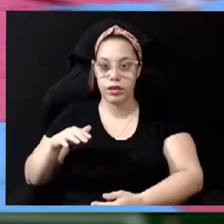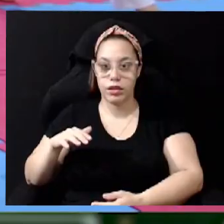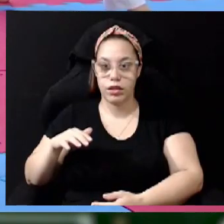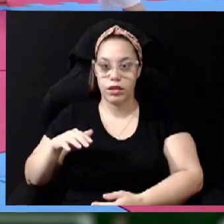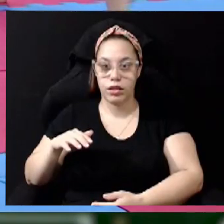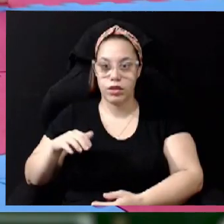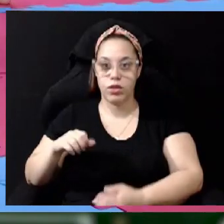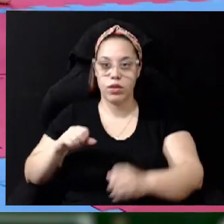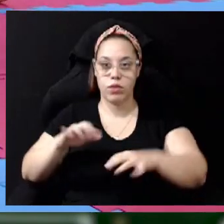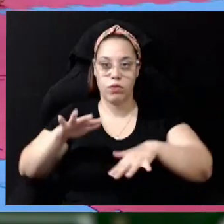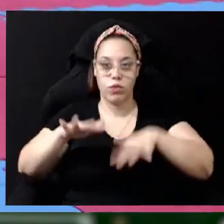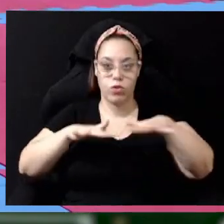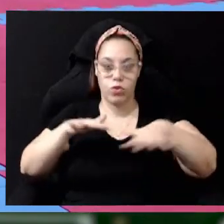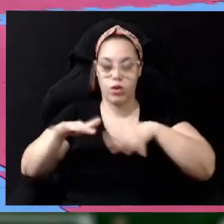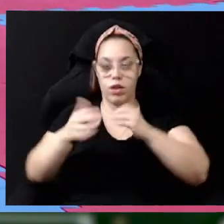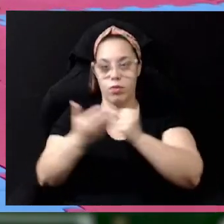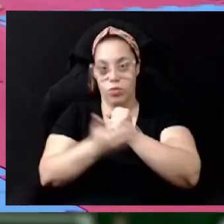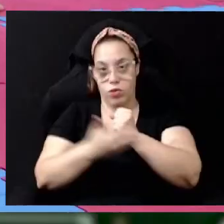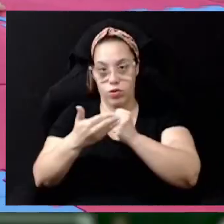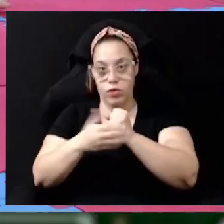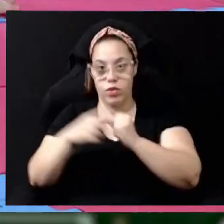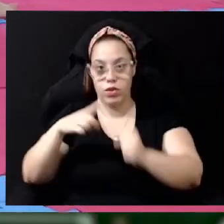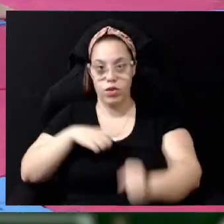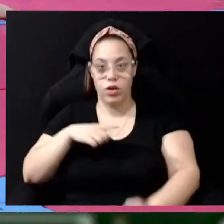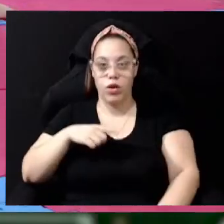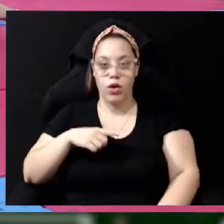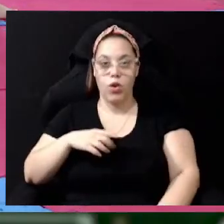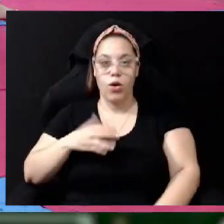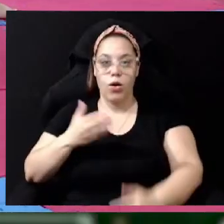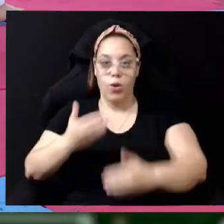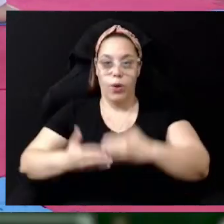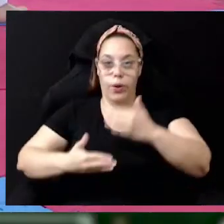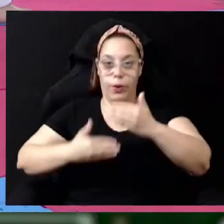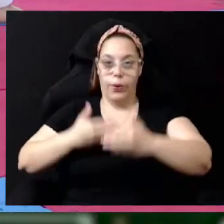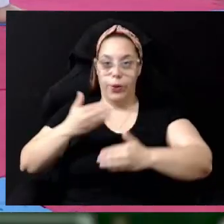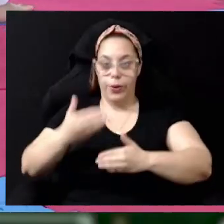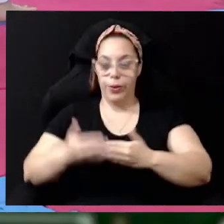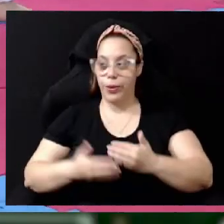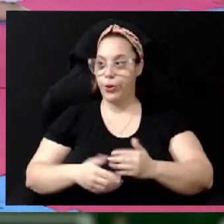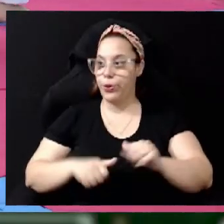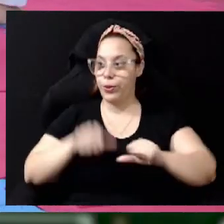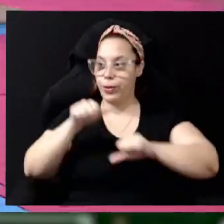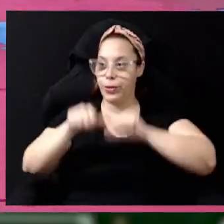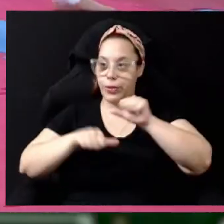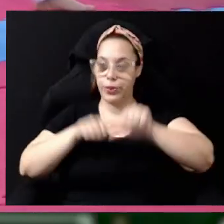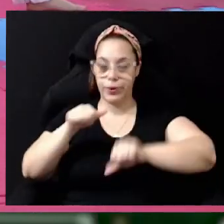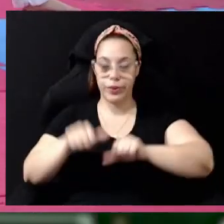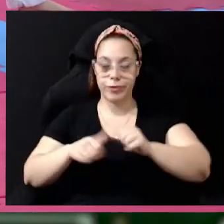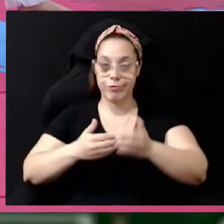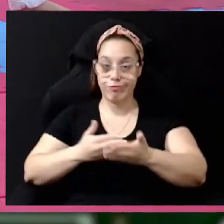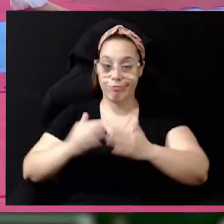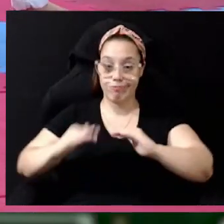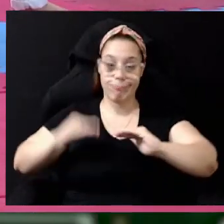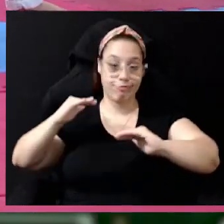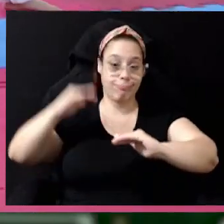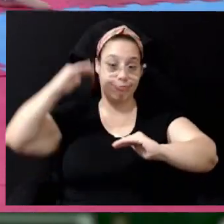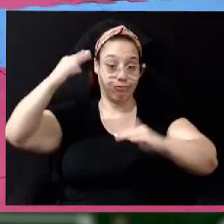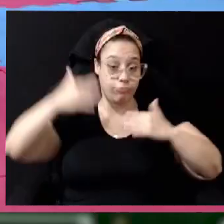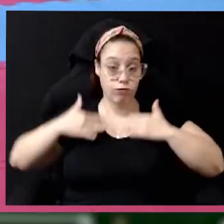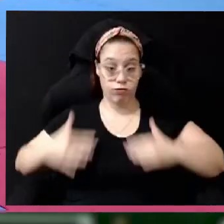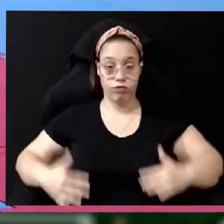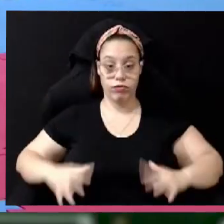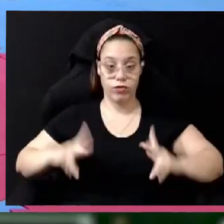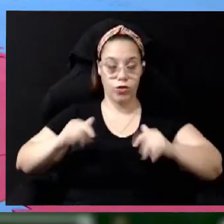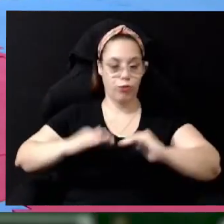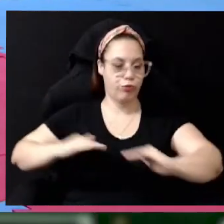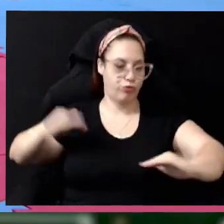médio. É a parte das habilidades motoras básicas, então a gente tenta ao máximo abordar e ir transformando conforme a evolução